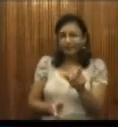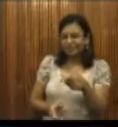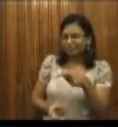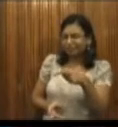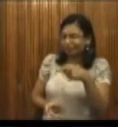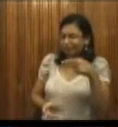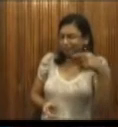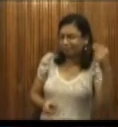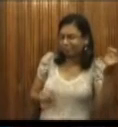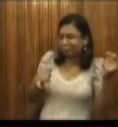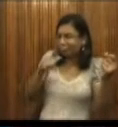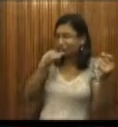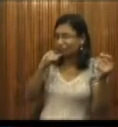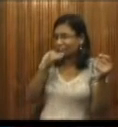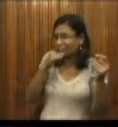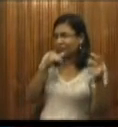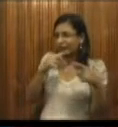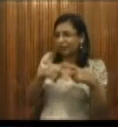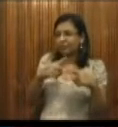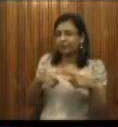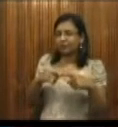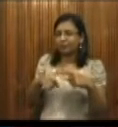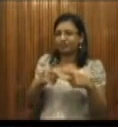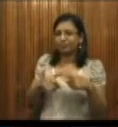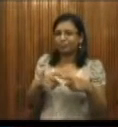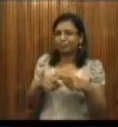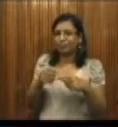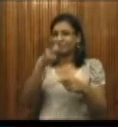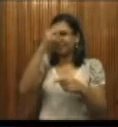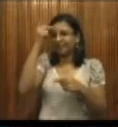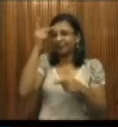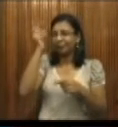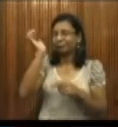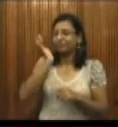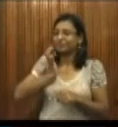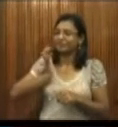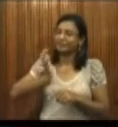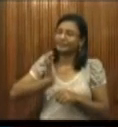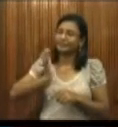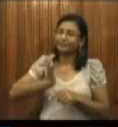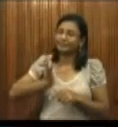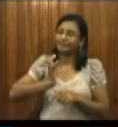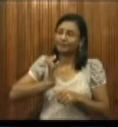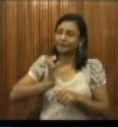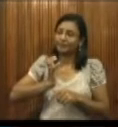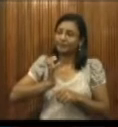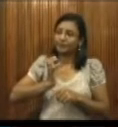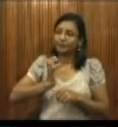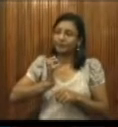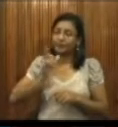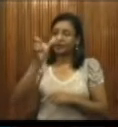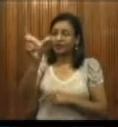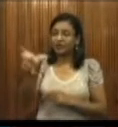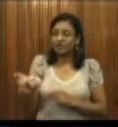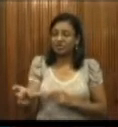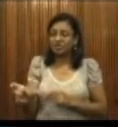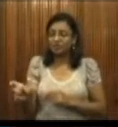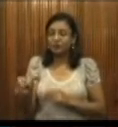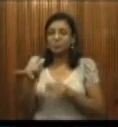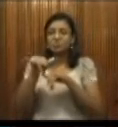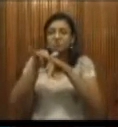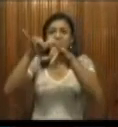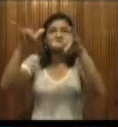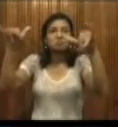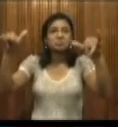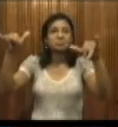discípulos estranharam essas palavras, mas Jesus insistiu em dizer-lhes: filhos, quão difícil é para os que confiam